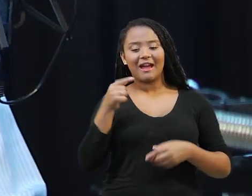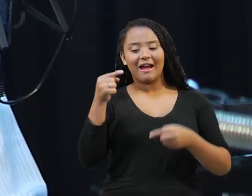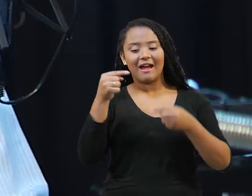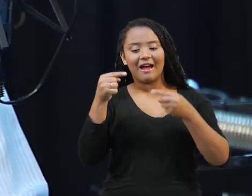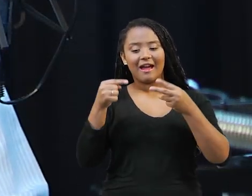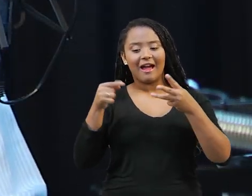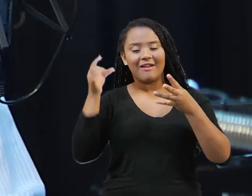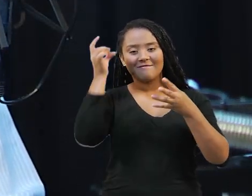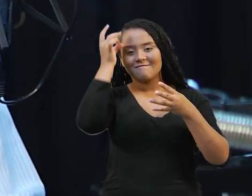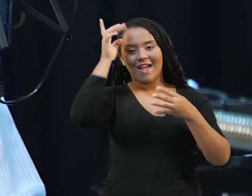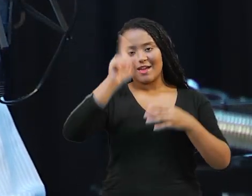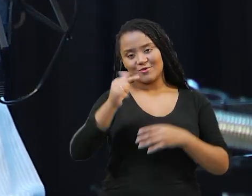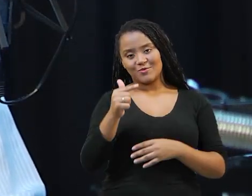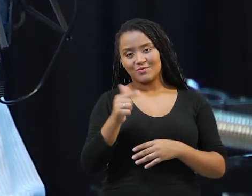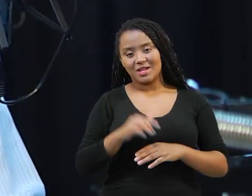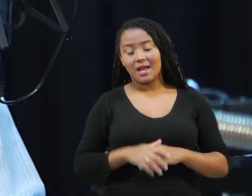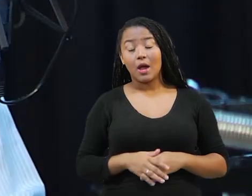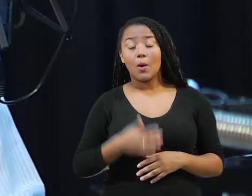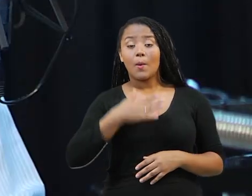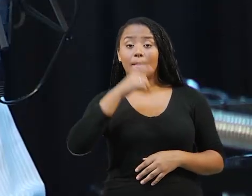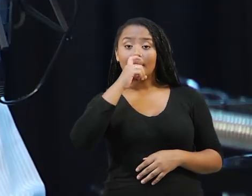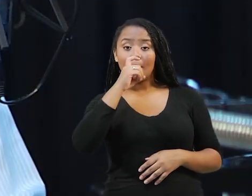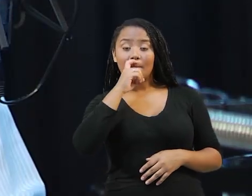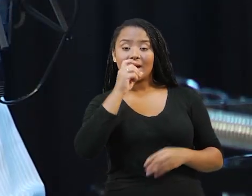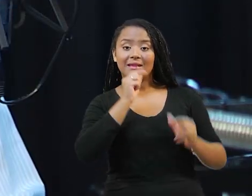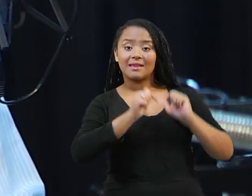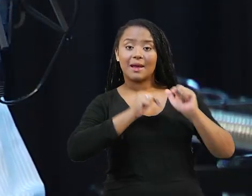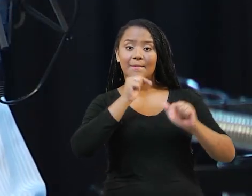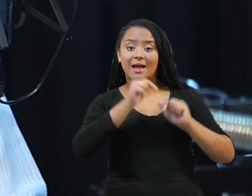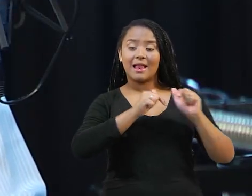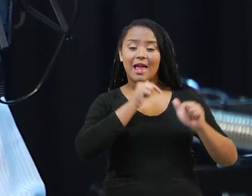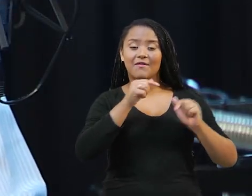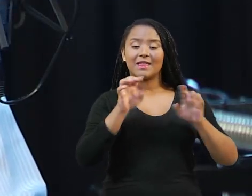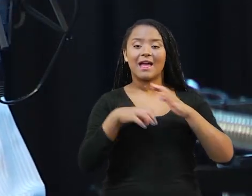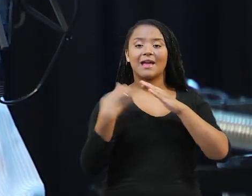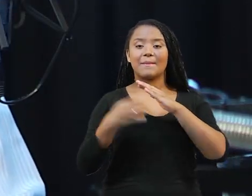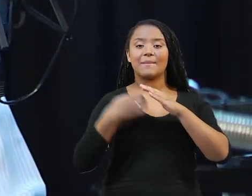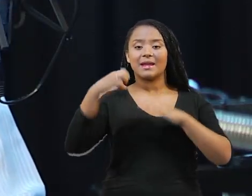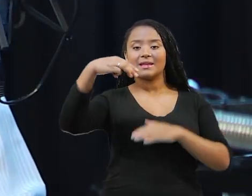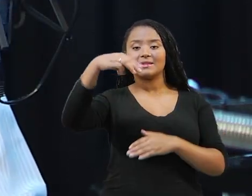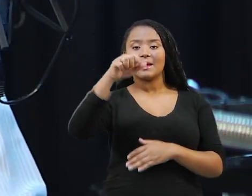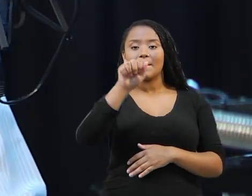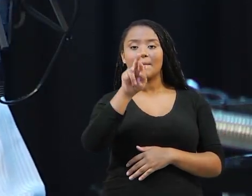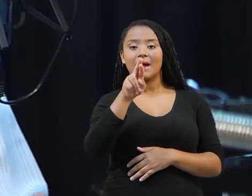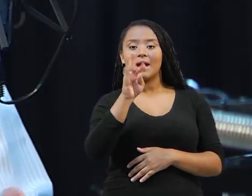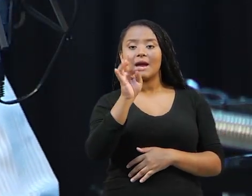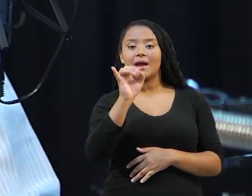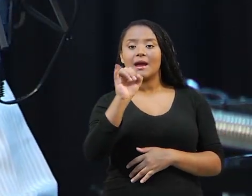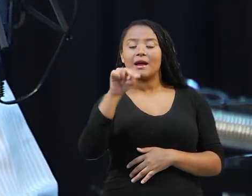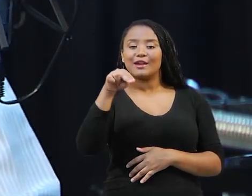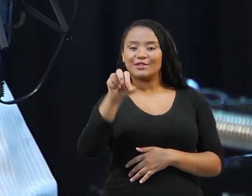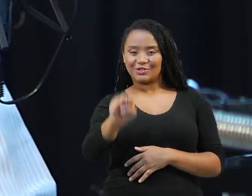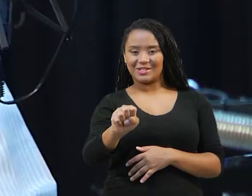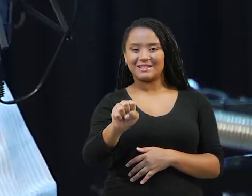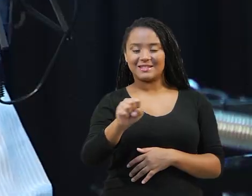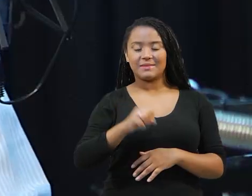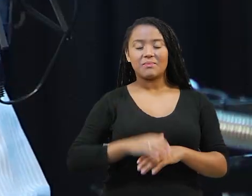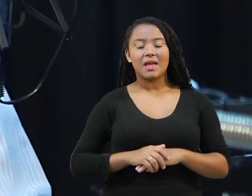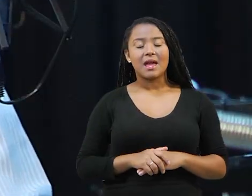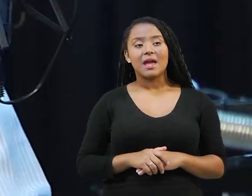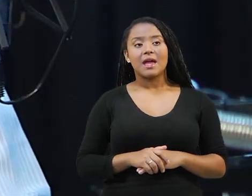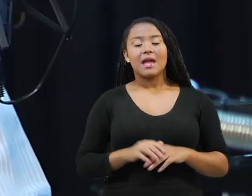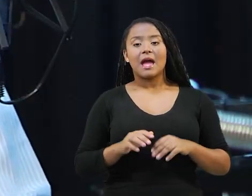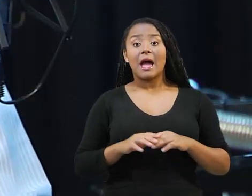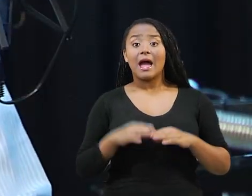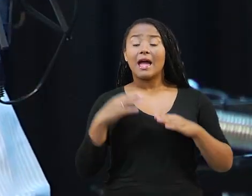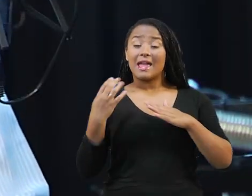pai trabalhava no Martins, ele era diretor do Martins, e aos 5 anos a gente praticamente vivia... O Martins era uma empresa ainda pequena, né?